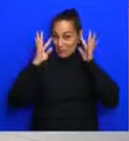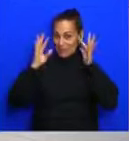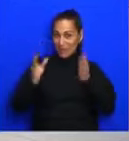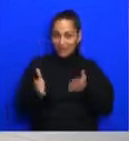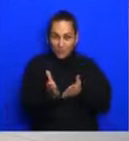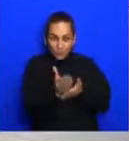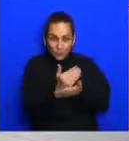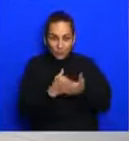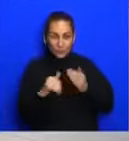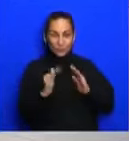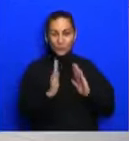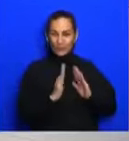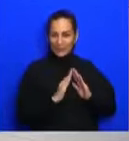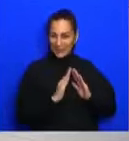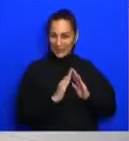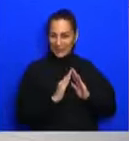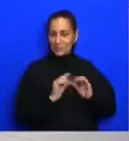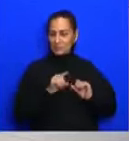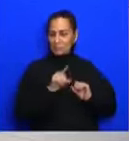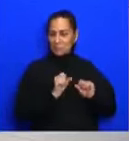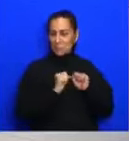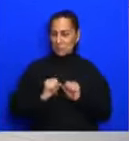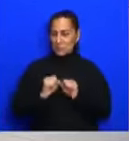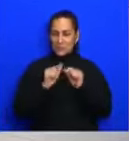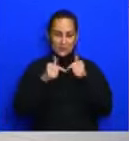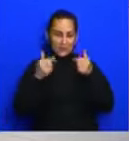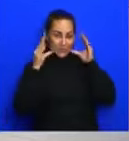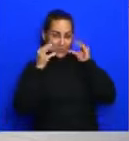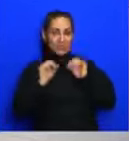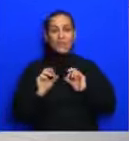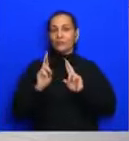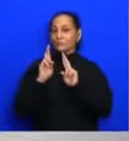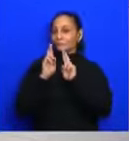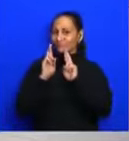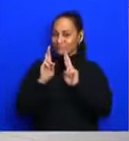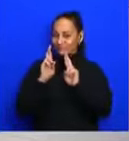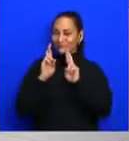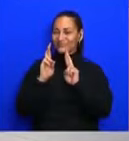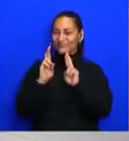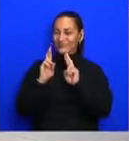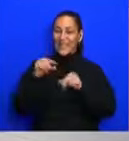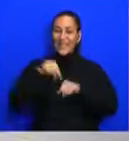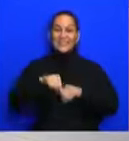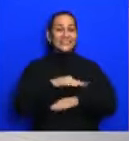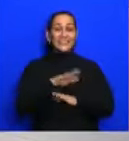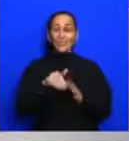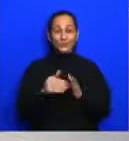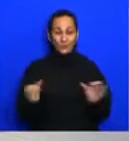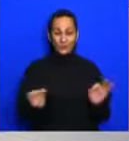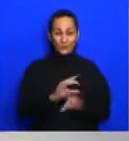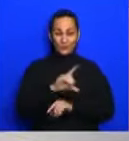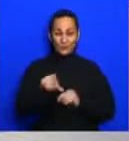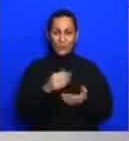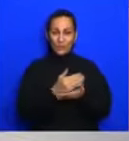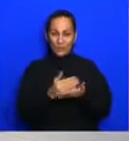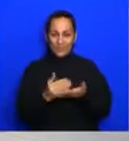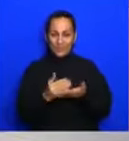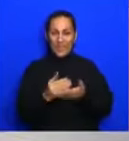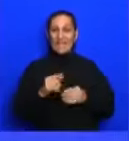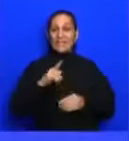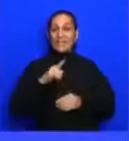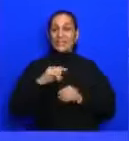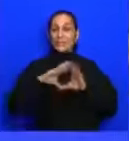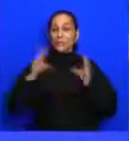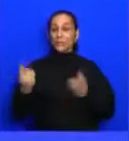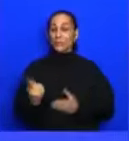pensou levar toda essa bolada para casa? Você pode ser o sortudo da noite, então já fica aí na torcida. Por aqui está tudo pronto para o sorteio começar. Temos